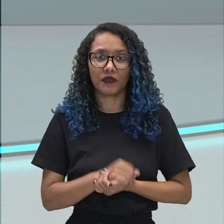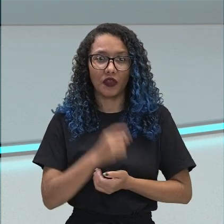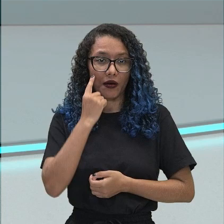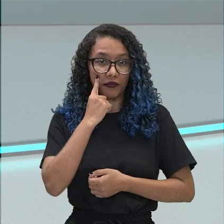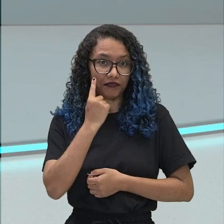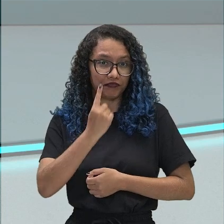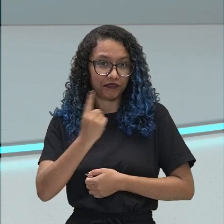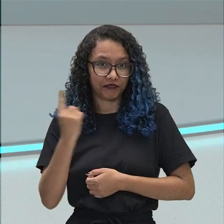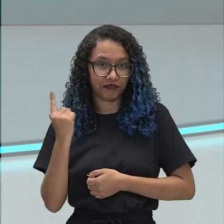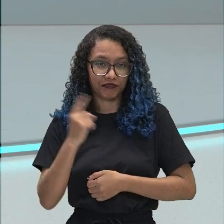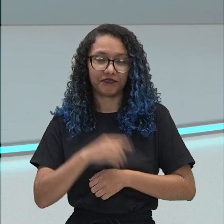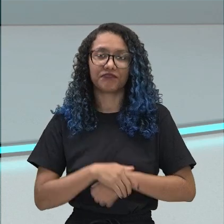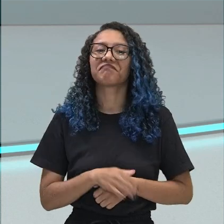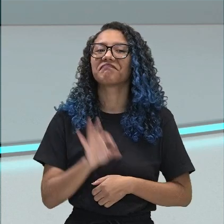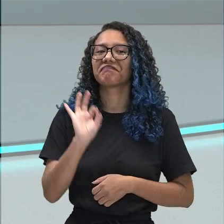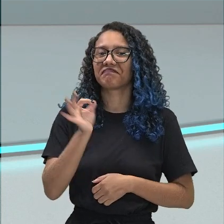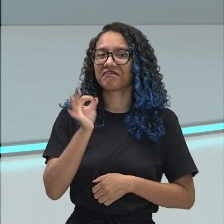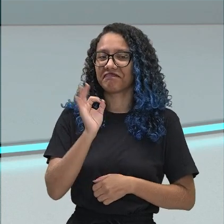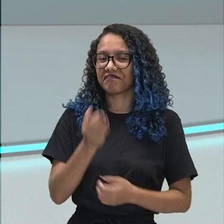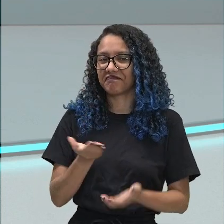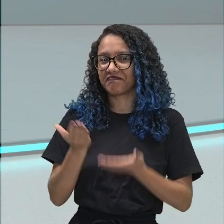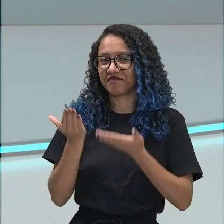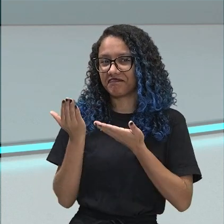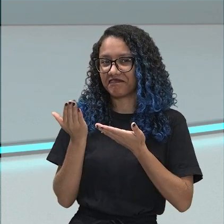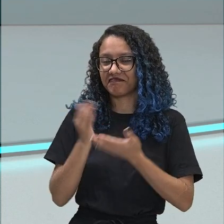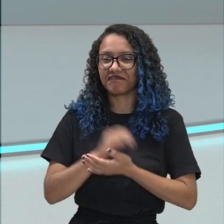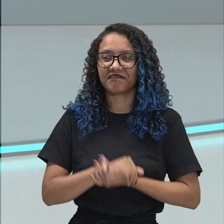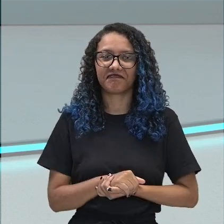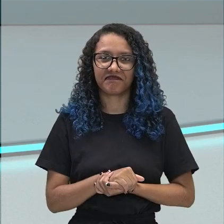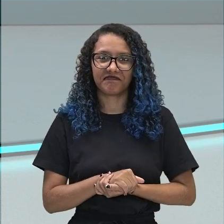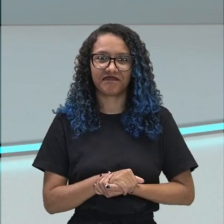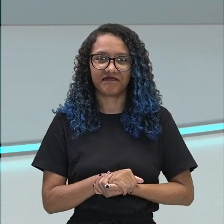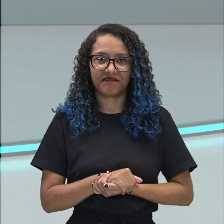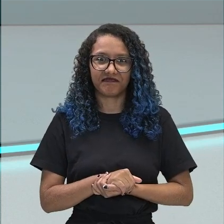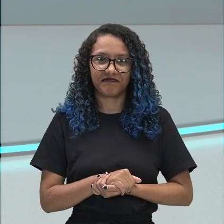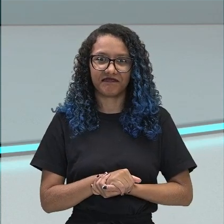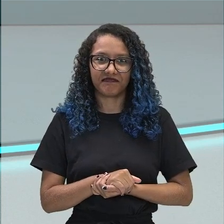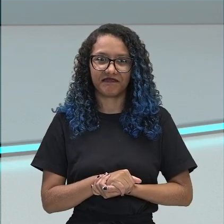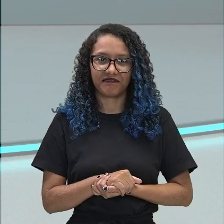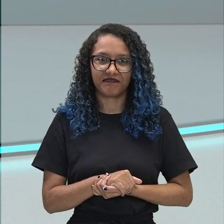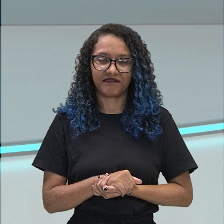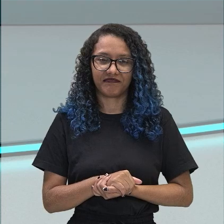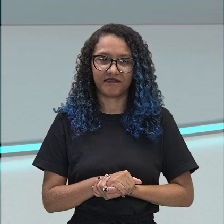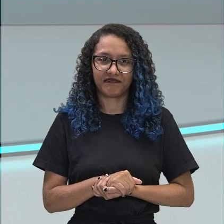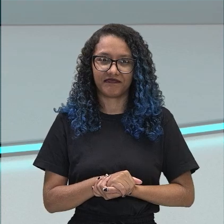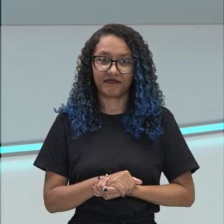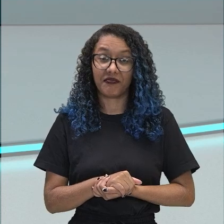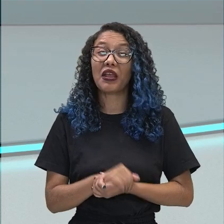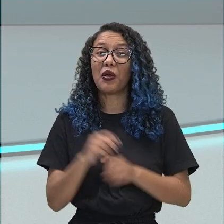cá. Justamente isso aqui, pessoal. Pronombres